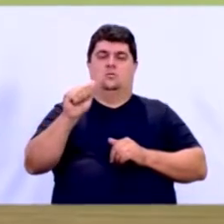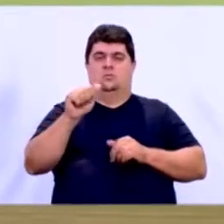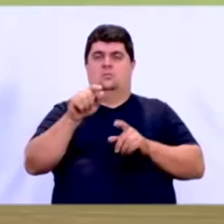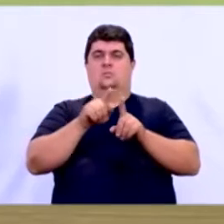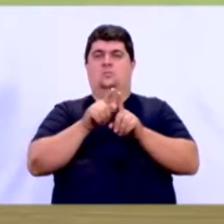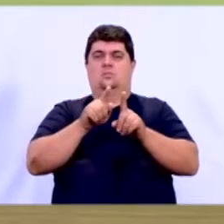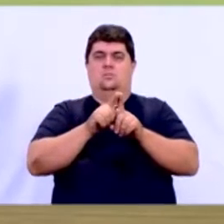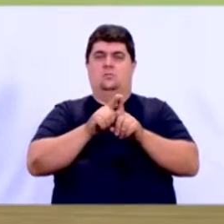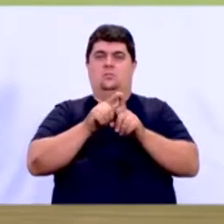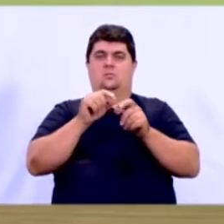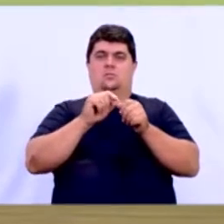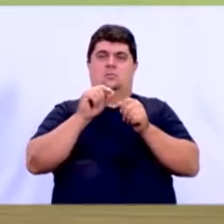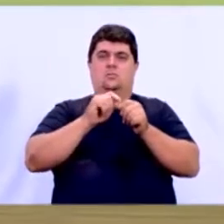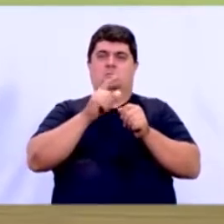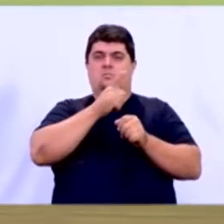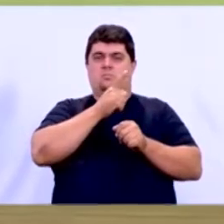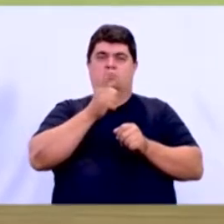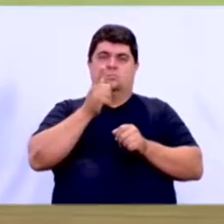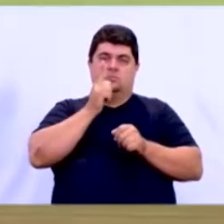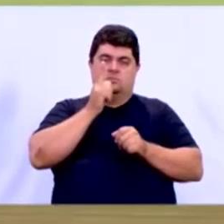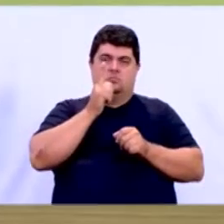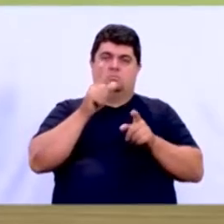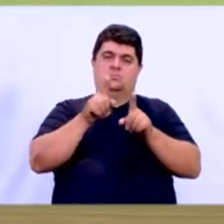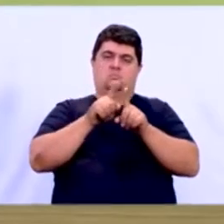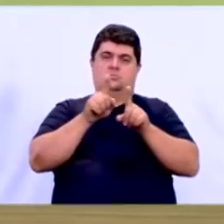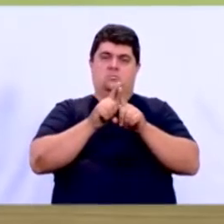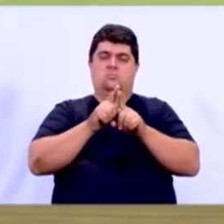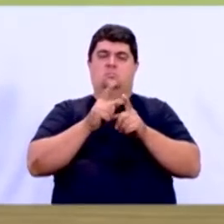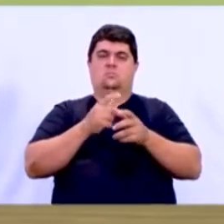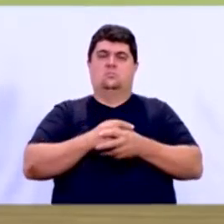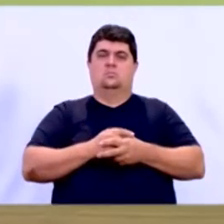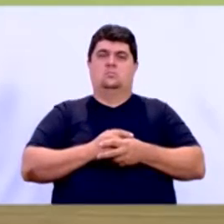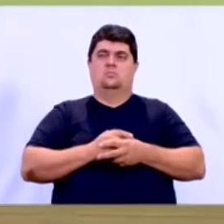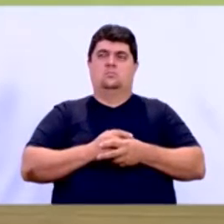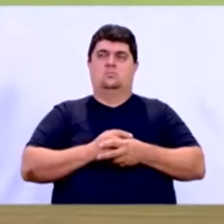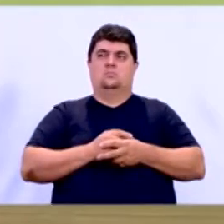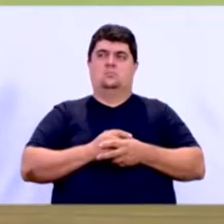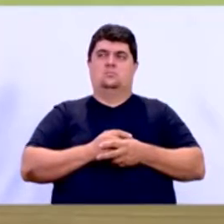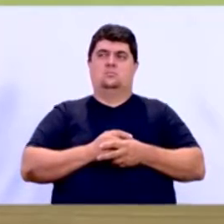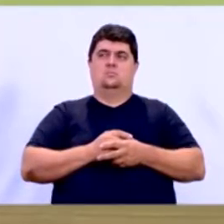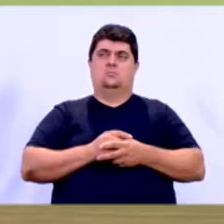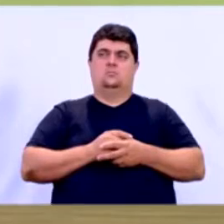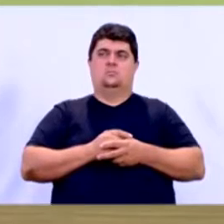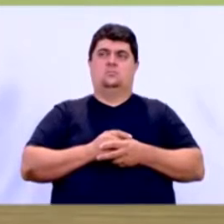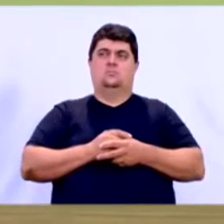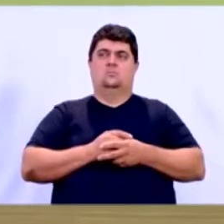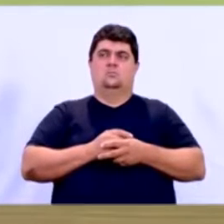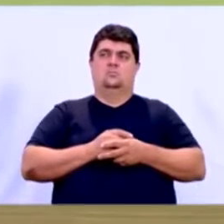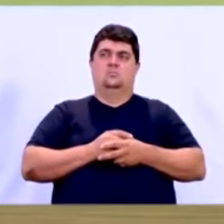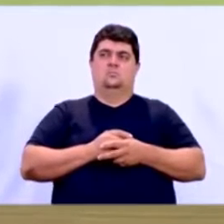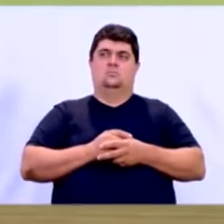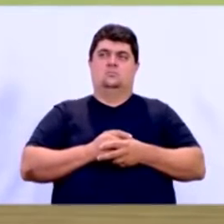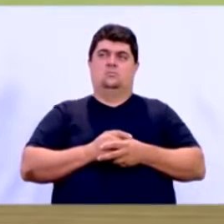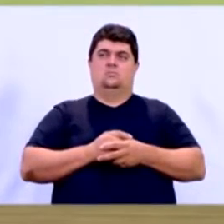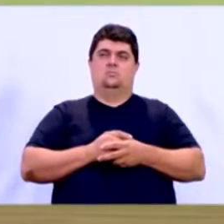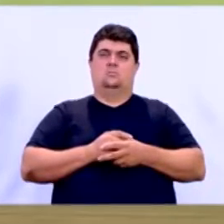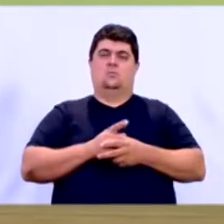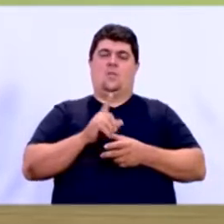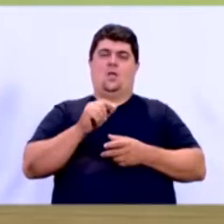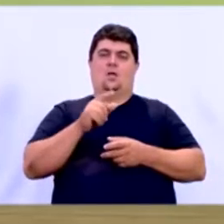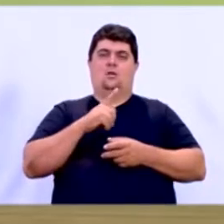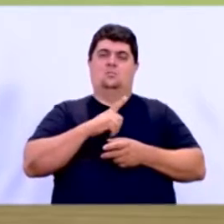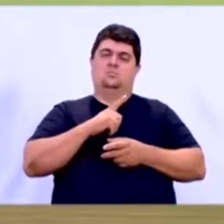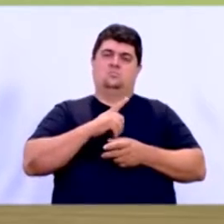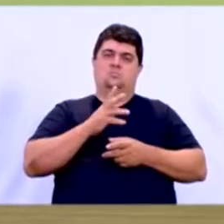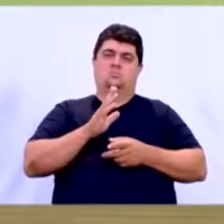Elizabeth, um quiosque, né, na área de gastronomia. Temos aqui, eu acho que foram basicamente